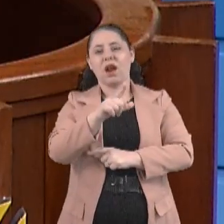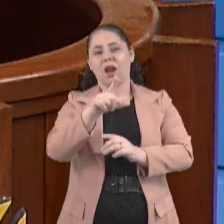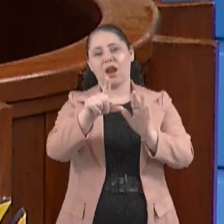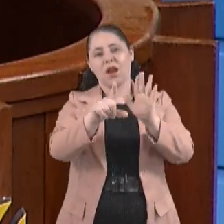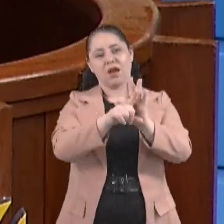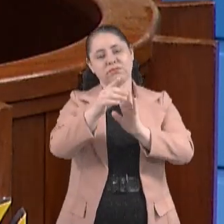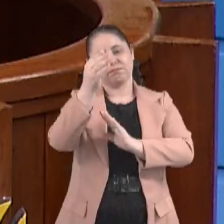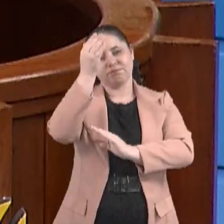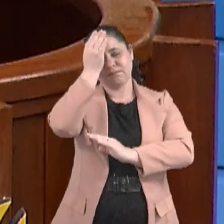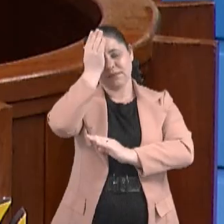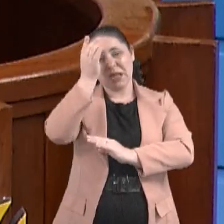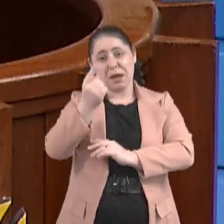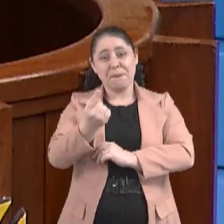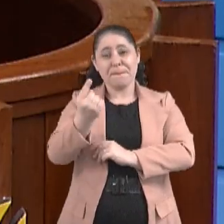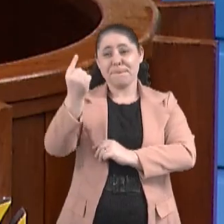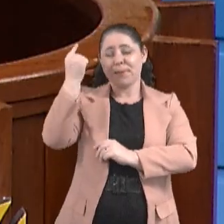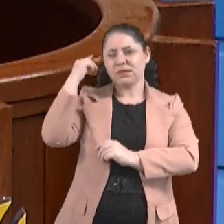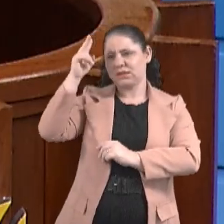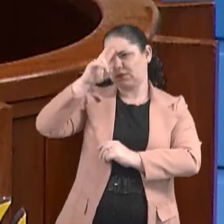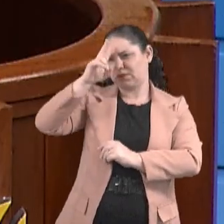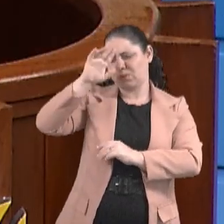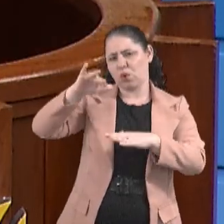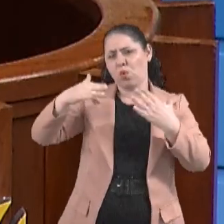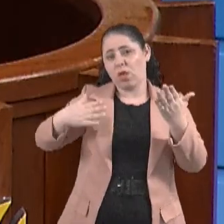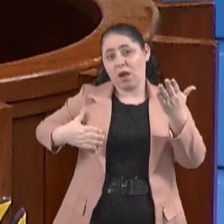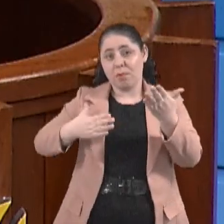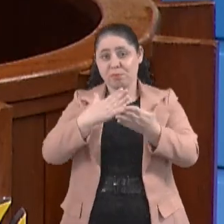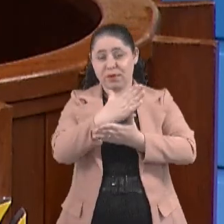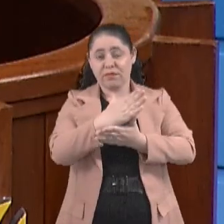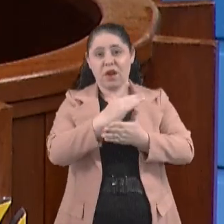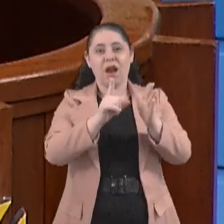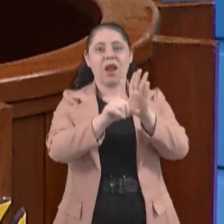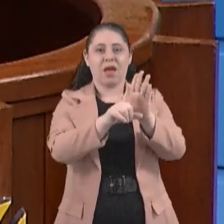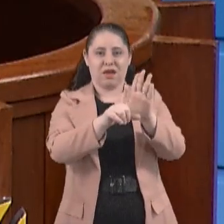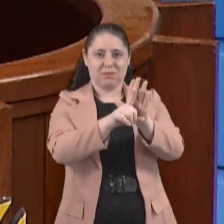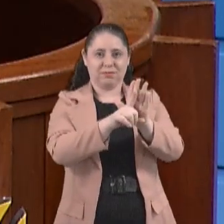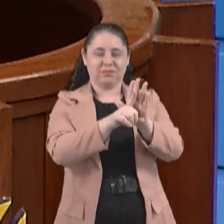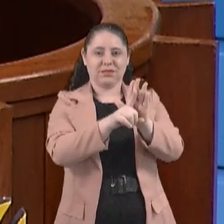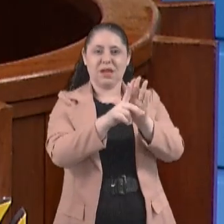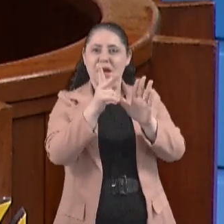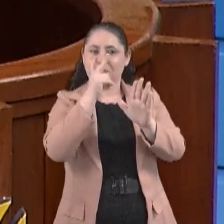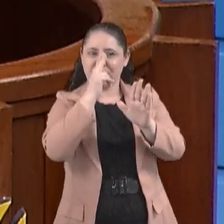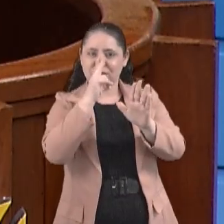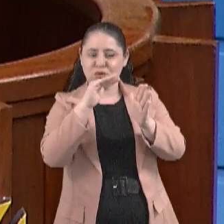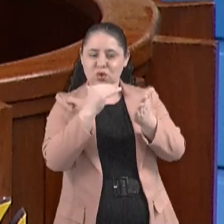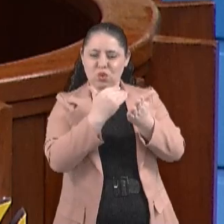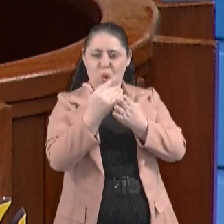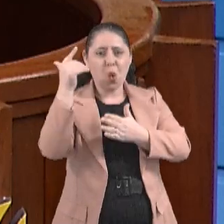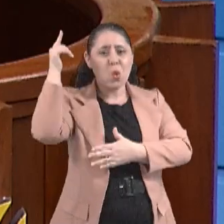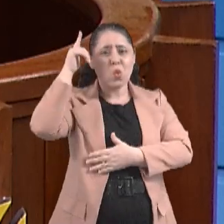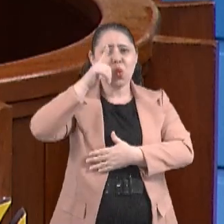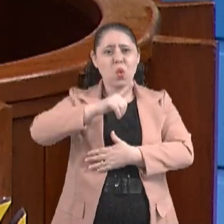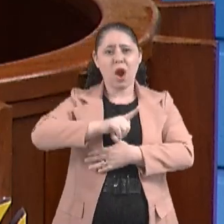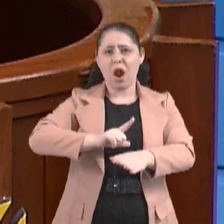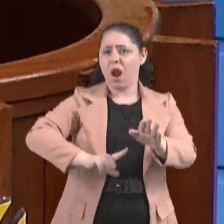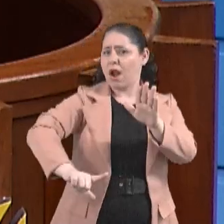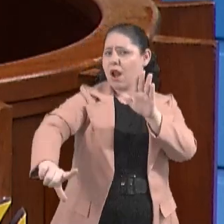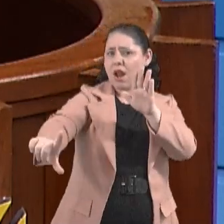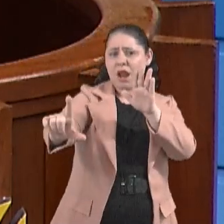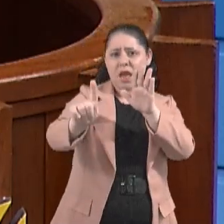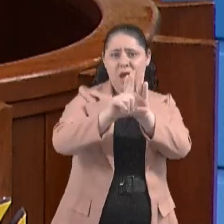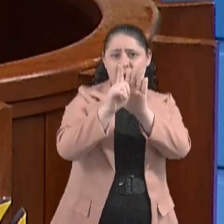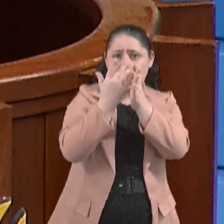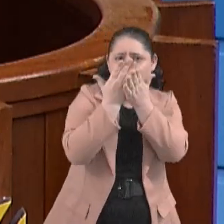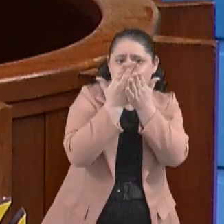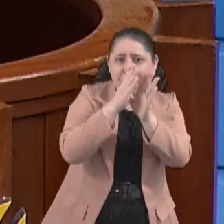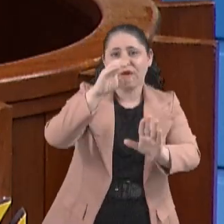Penha. E naquele momento, eu me lembro, quando nós aprovamos a Lei Maria da Penha, parecíamos que tínhamos conquistado uma lei que iríamos sanar